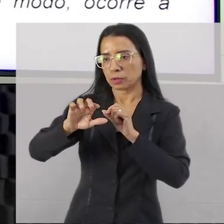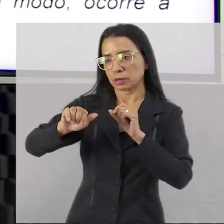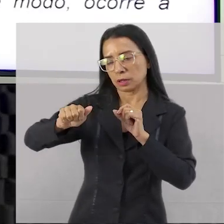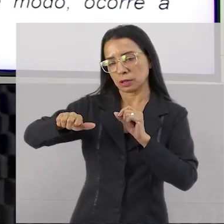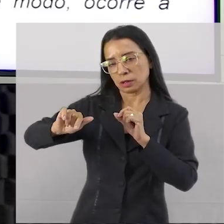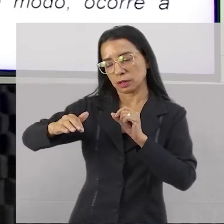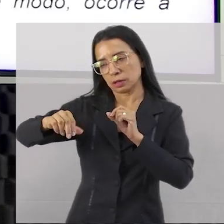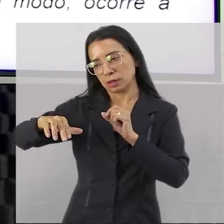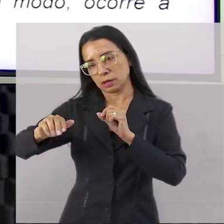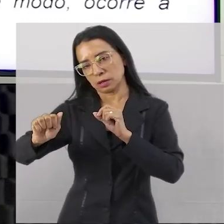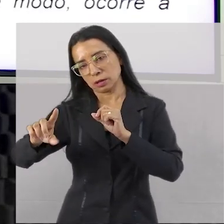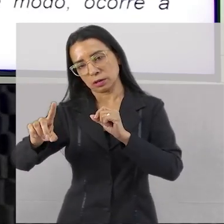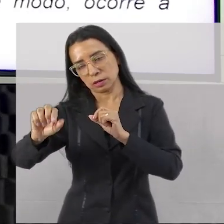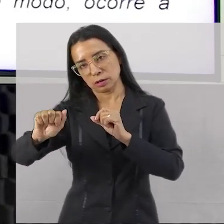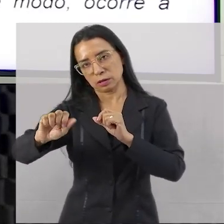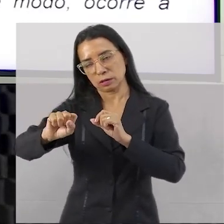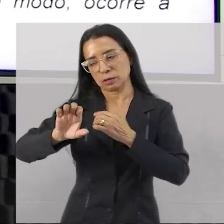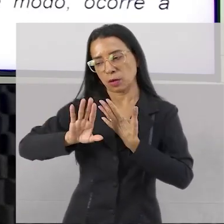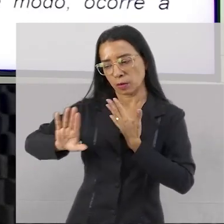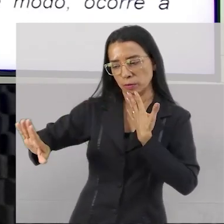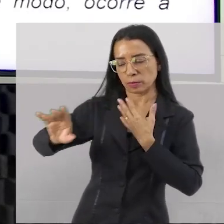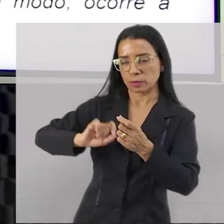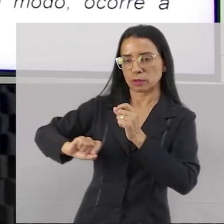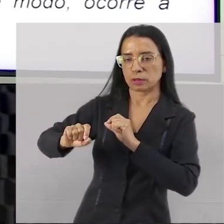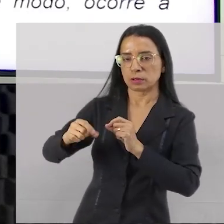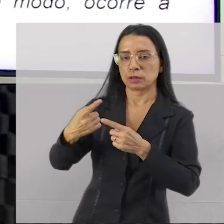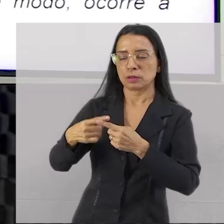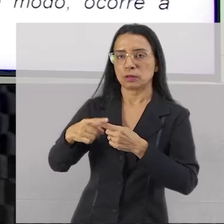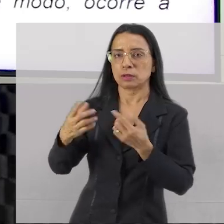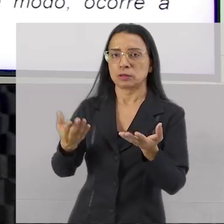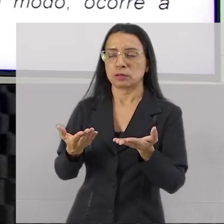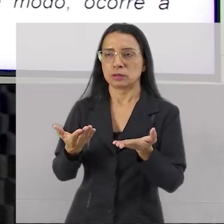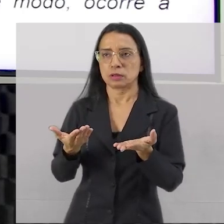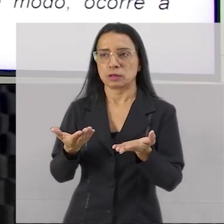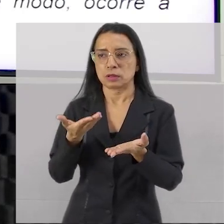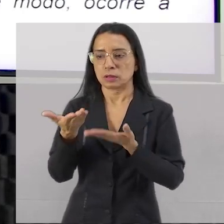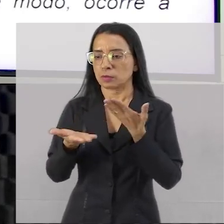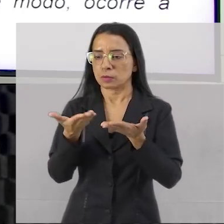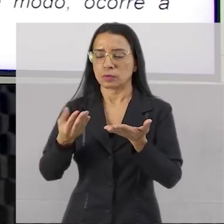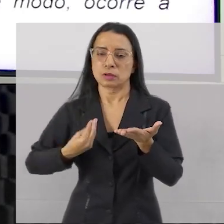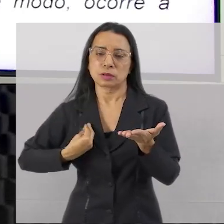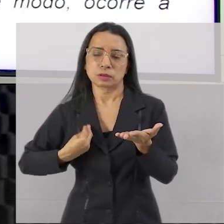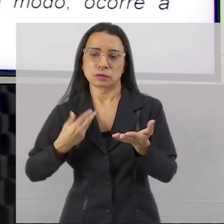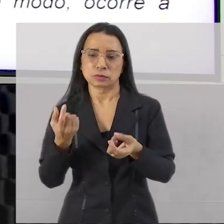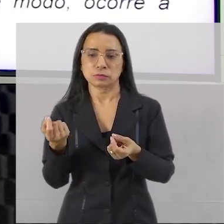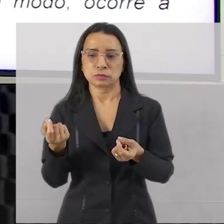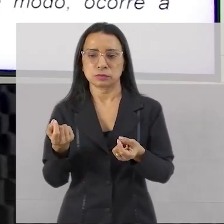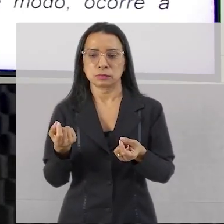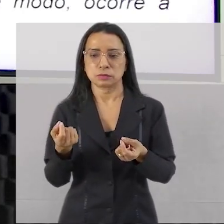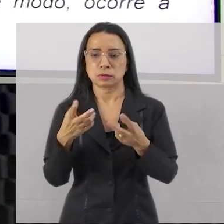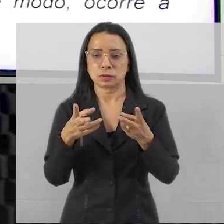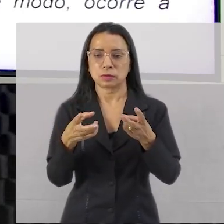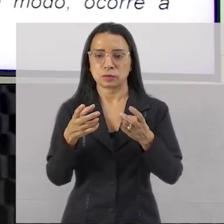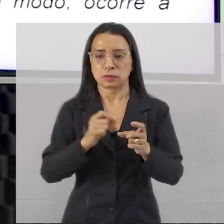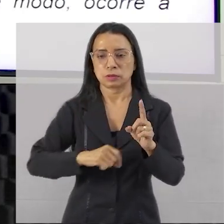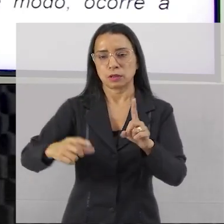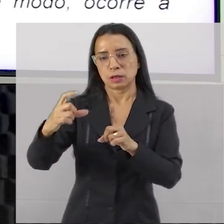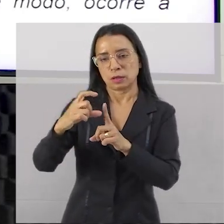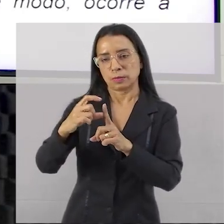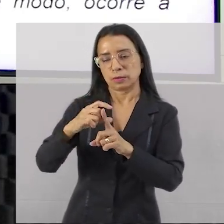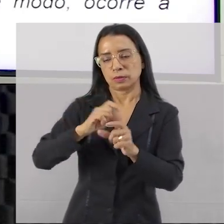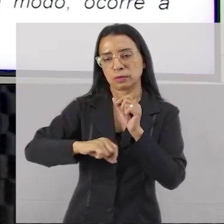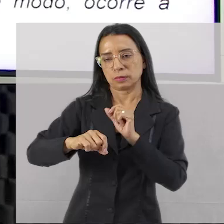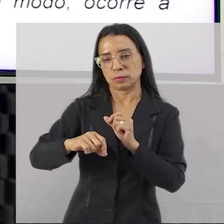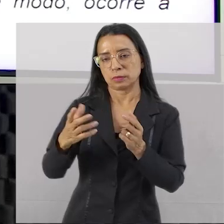alienadas acerca da realidade que vive. Por quê? Porque ele já havia dito que a literatura contribui para isso. Observação, a palavra